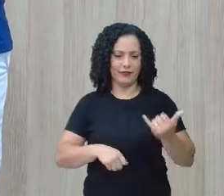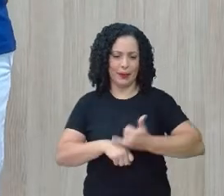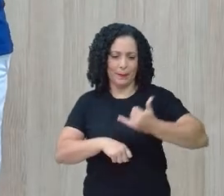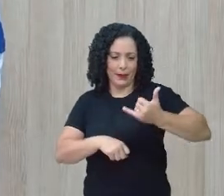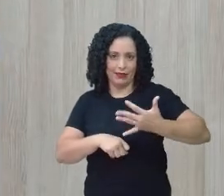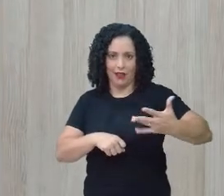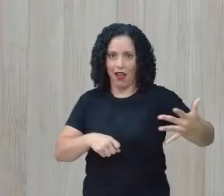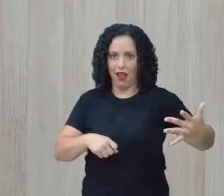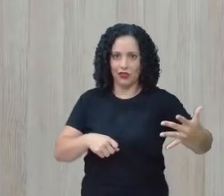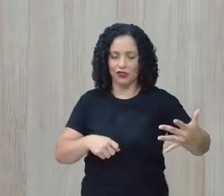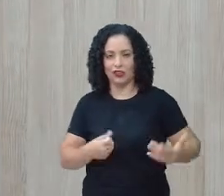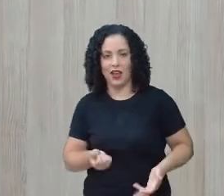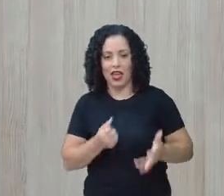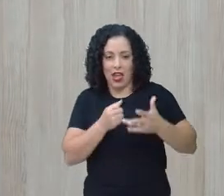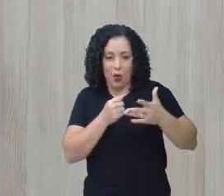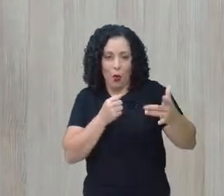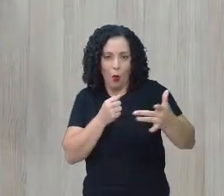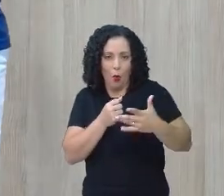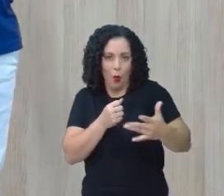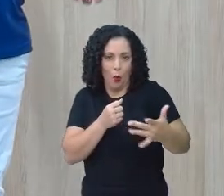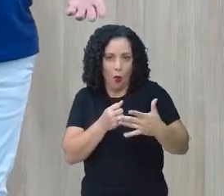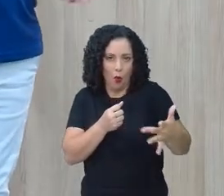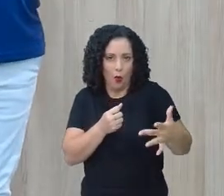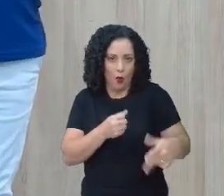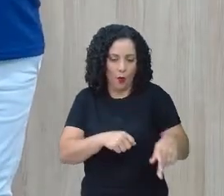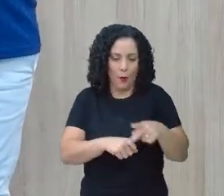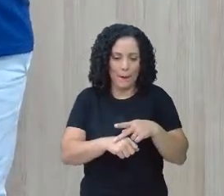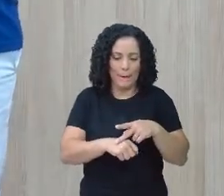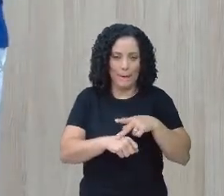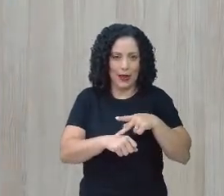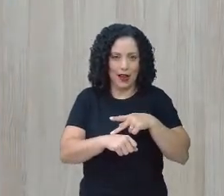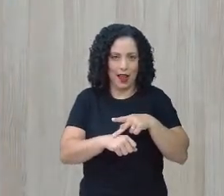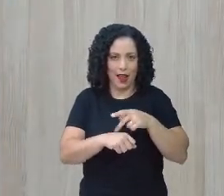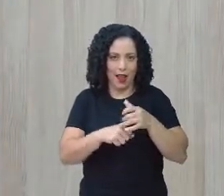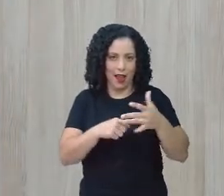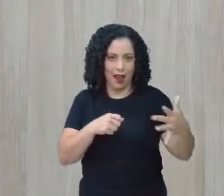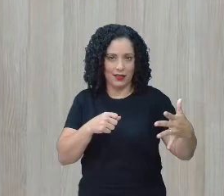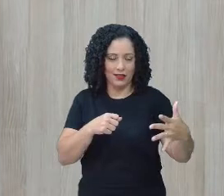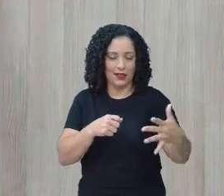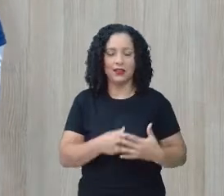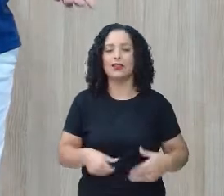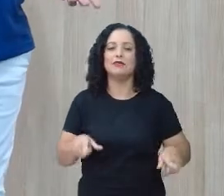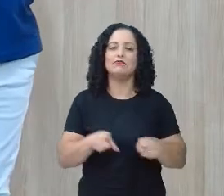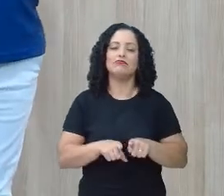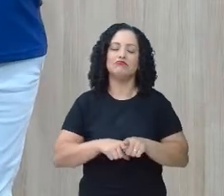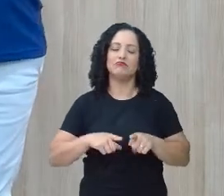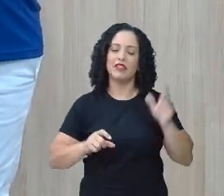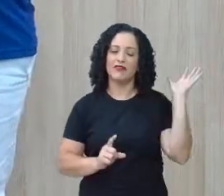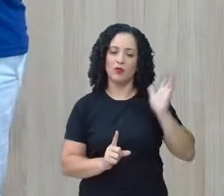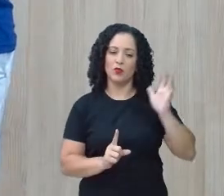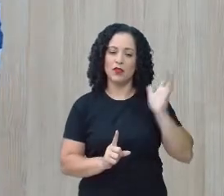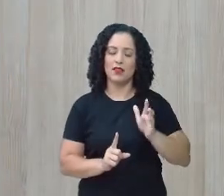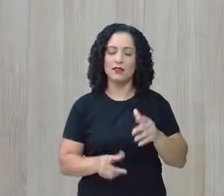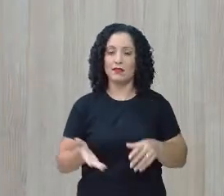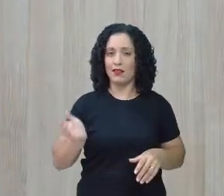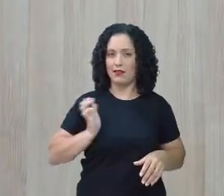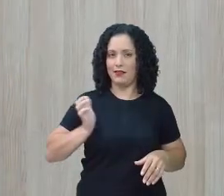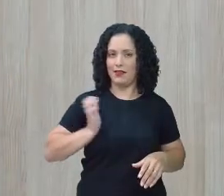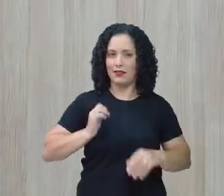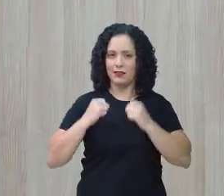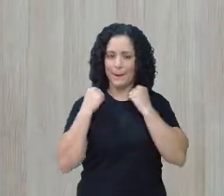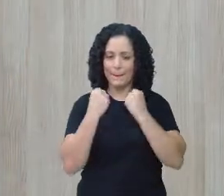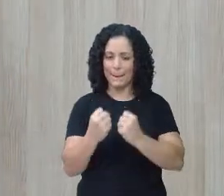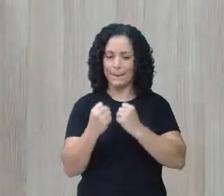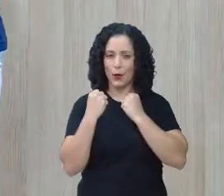ouro e prata. Por quê? A influência, a importância, o poder, a riqueza de um